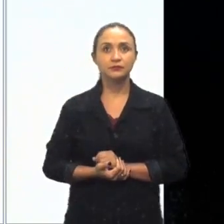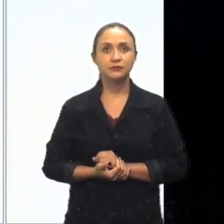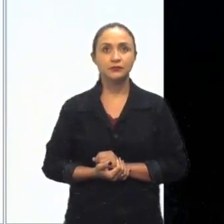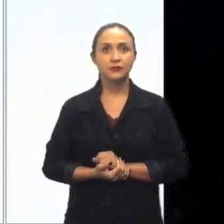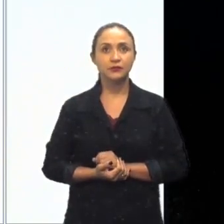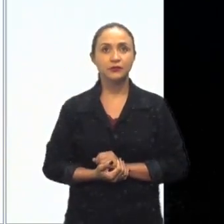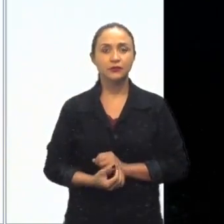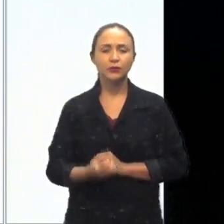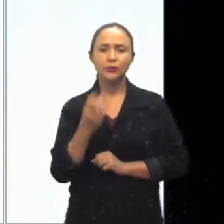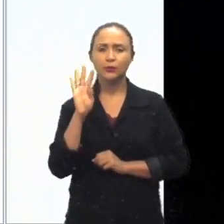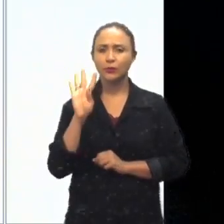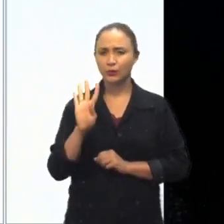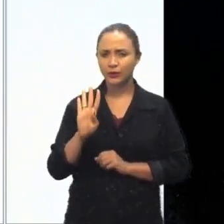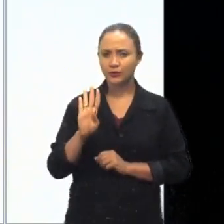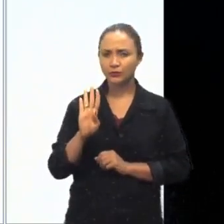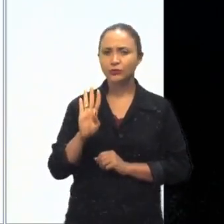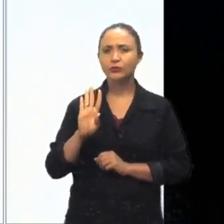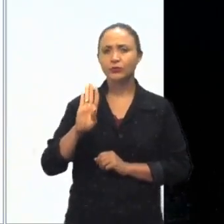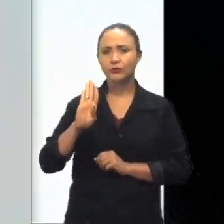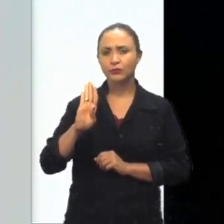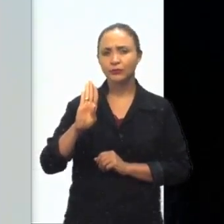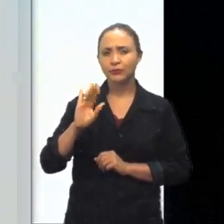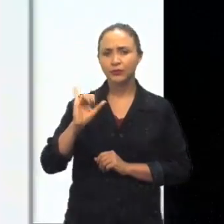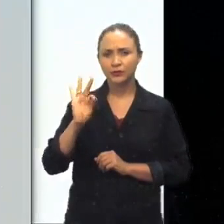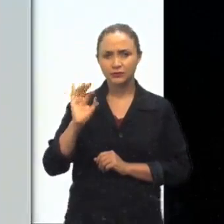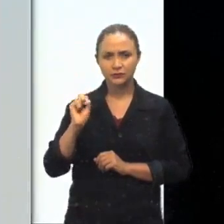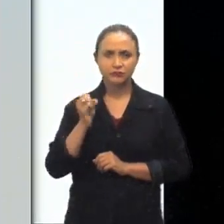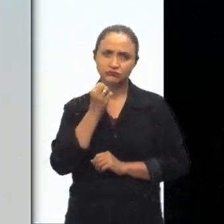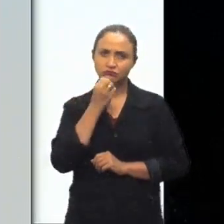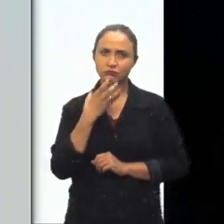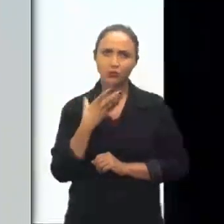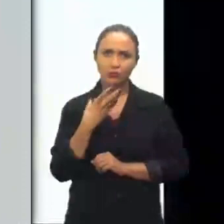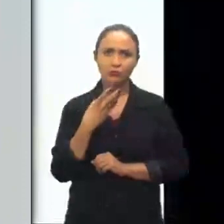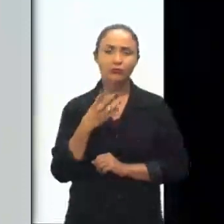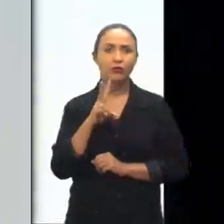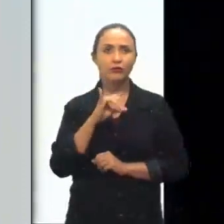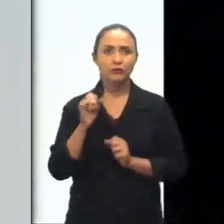4 bits está bom para visualizar. Ele já vai plotar tudo.